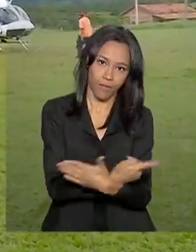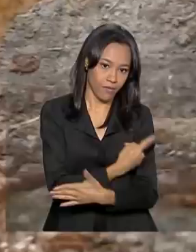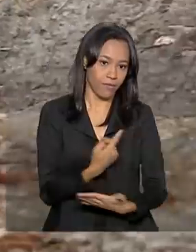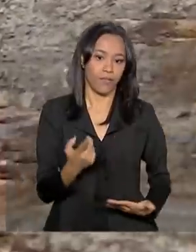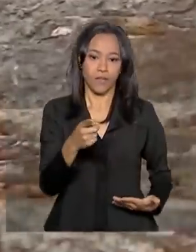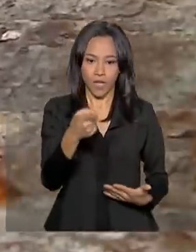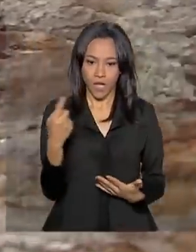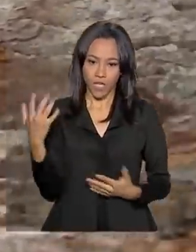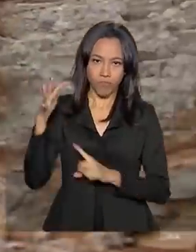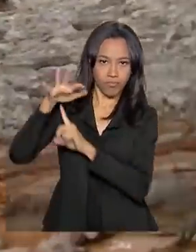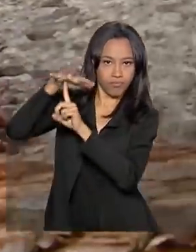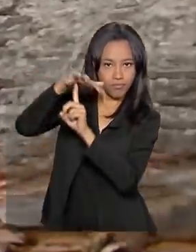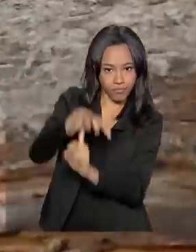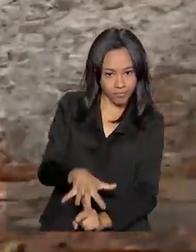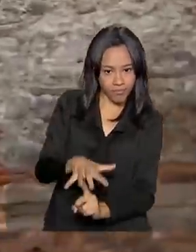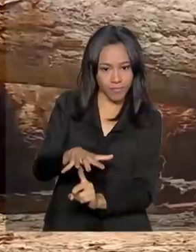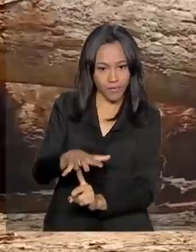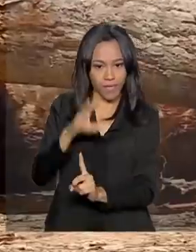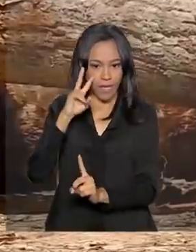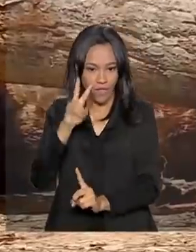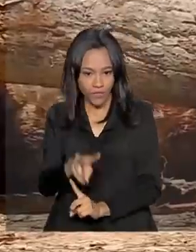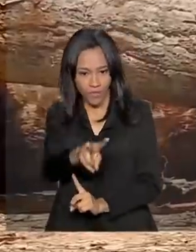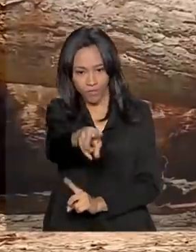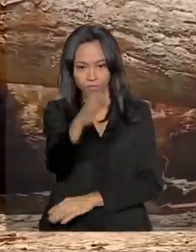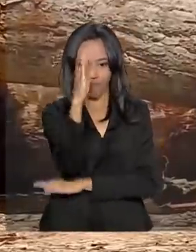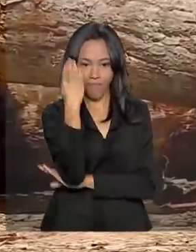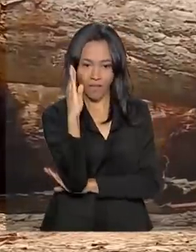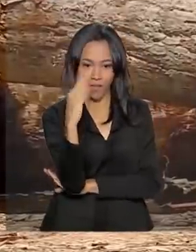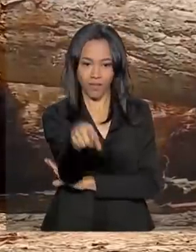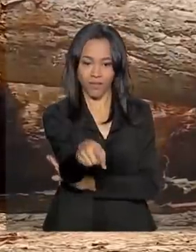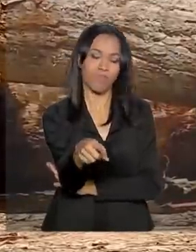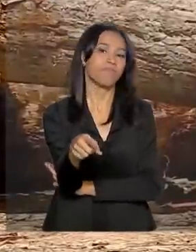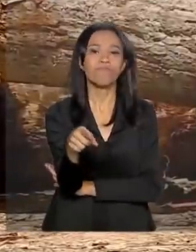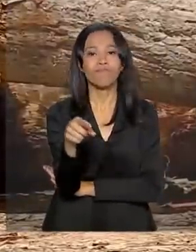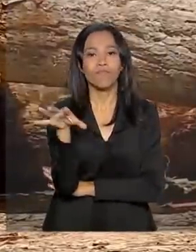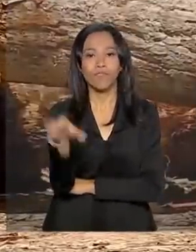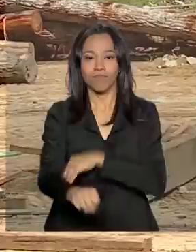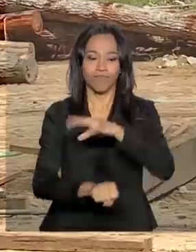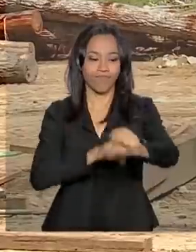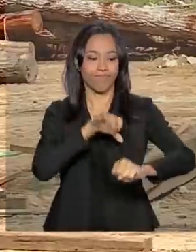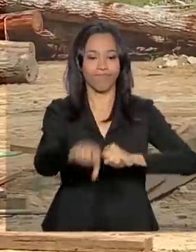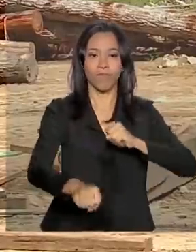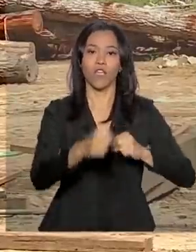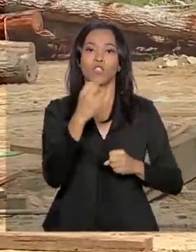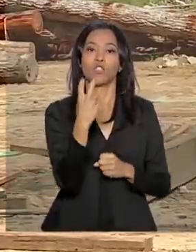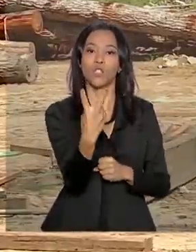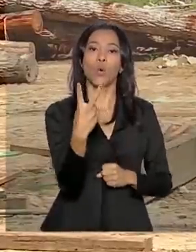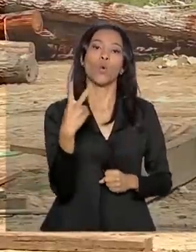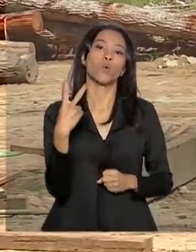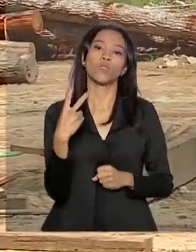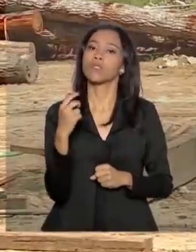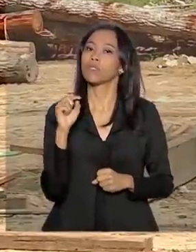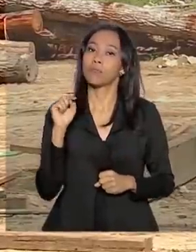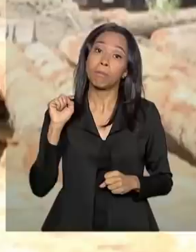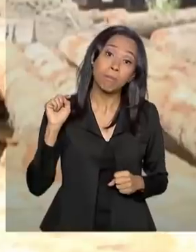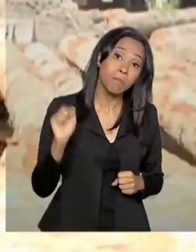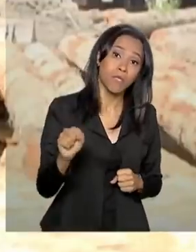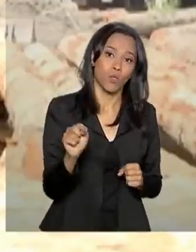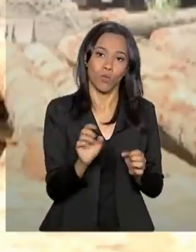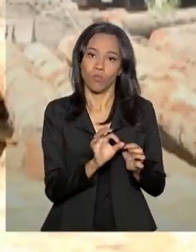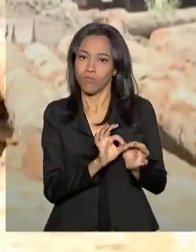dali. Fomos até uma madeireira. No local foram apreendidos pelo menos 2 mil metros cúbicos de